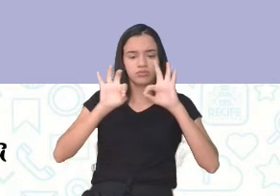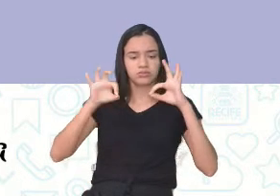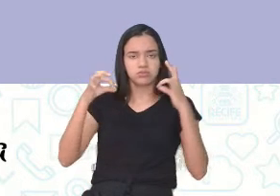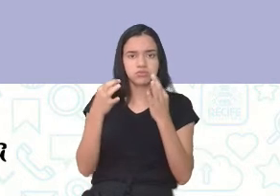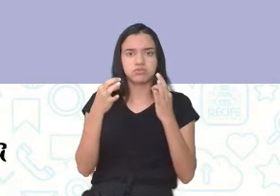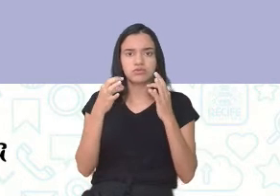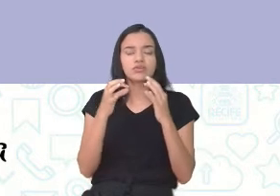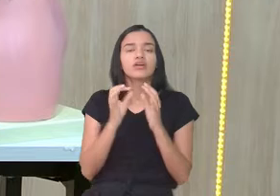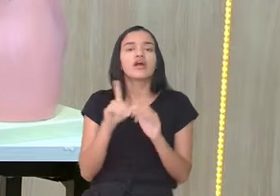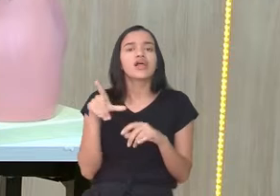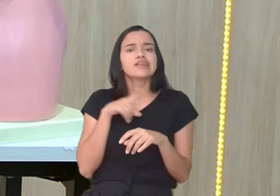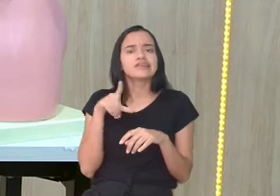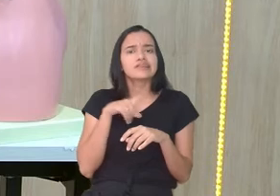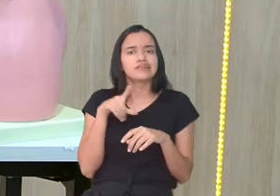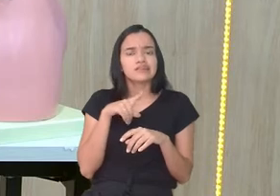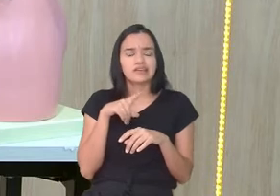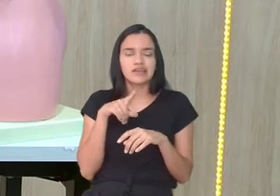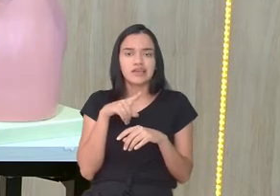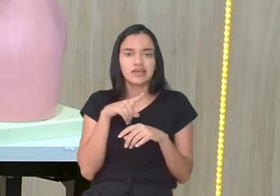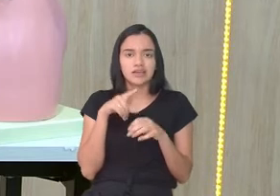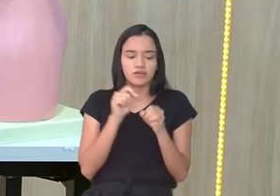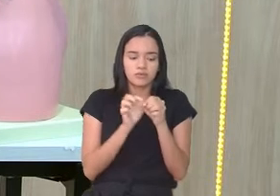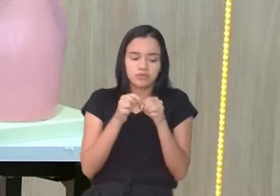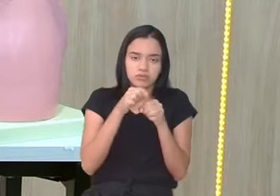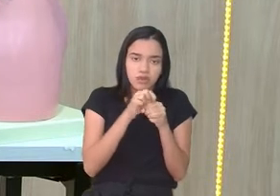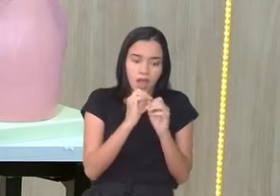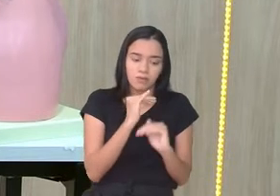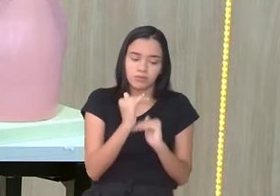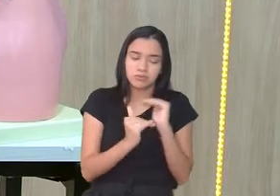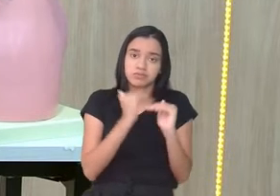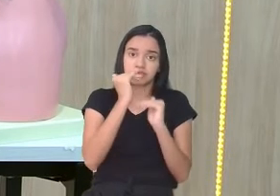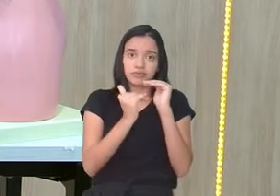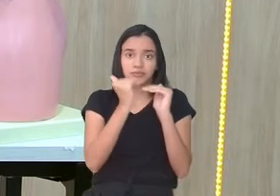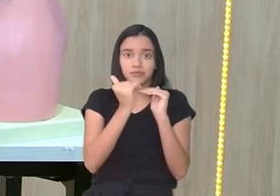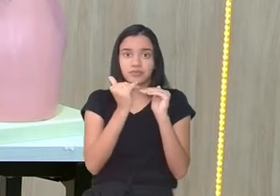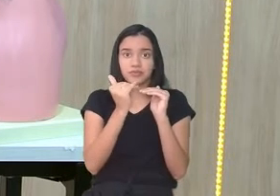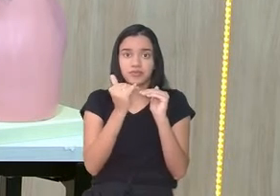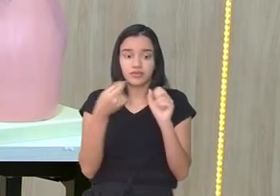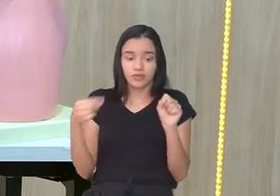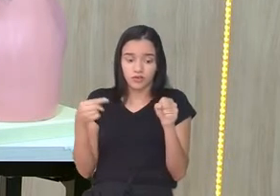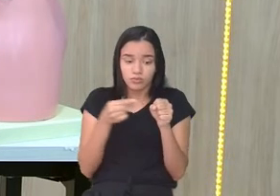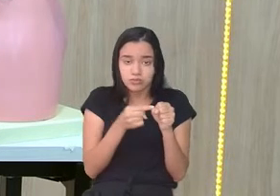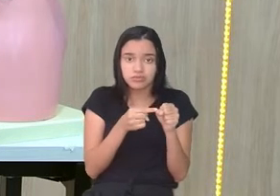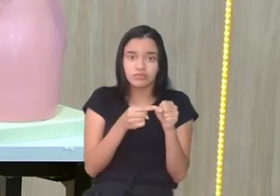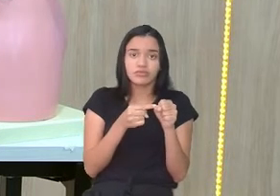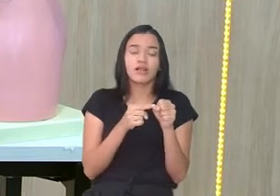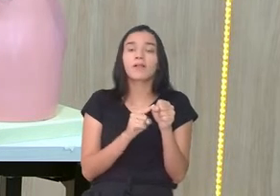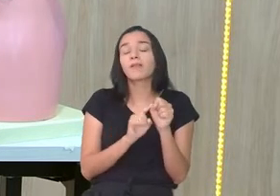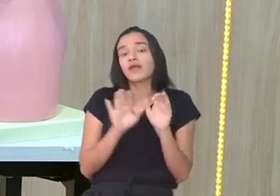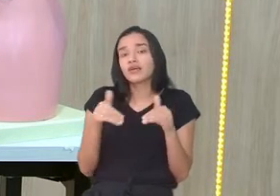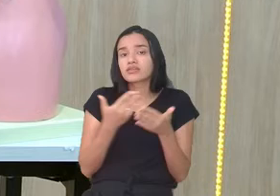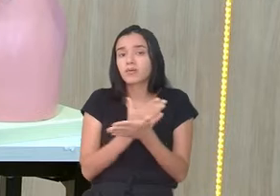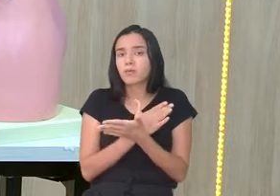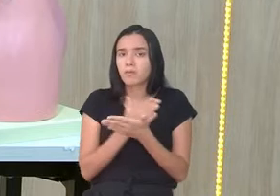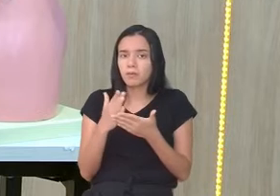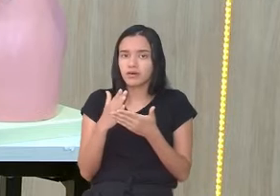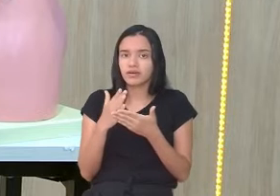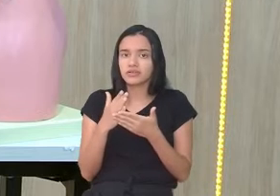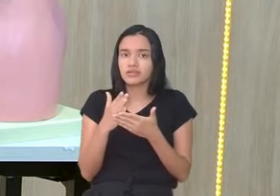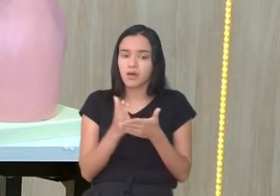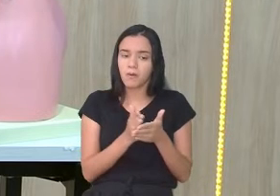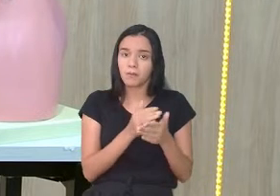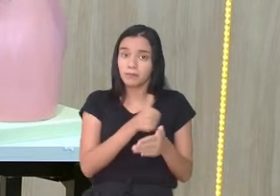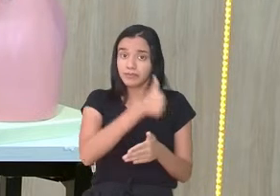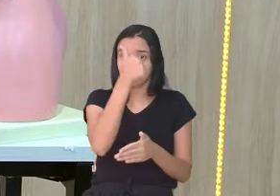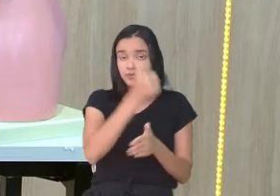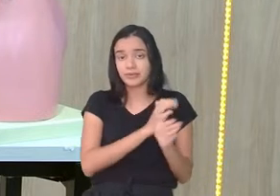ali a fecundação, onde vai encontrar o ovócito com o espermatozoide. E daí já começa o primeiro